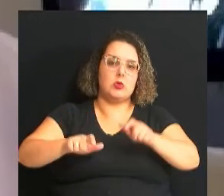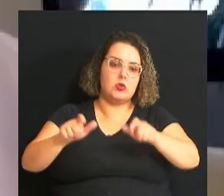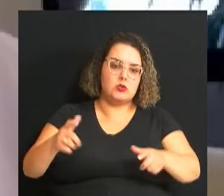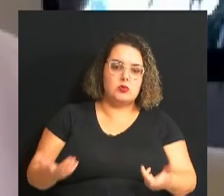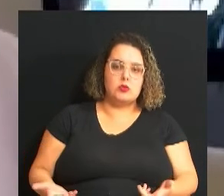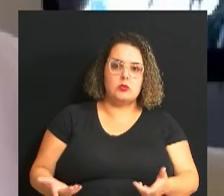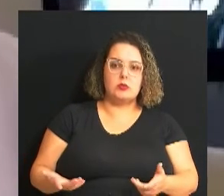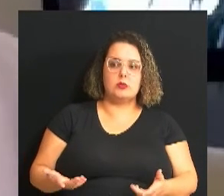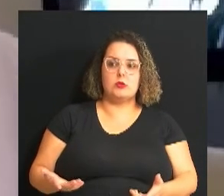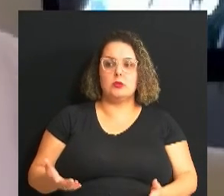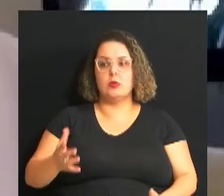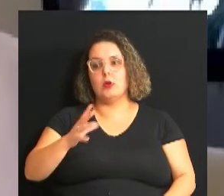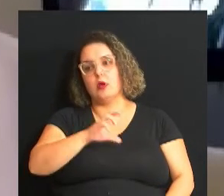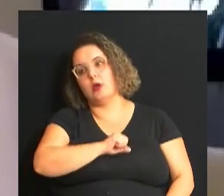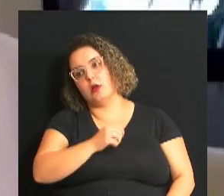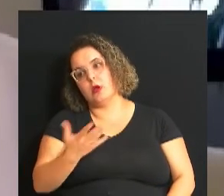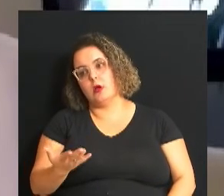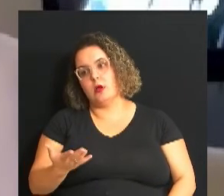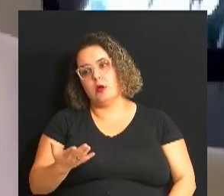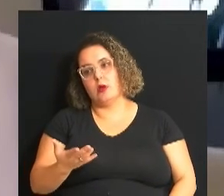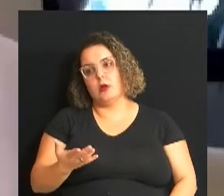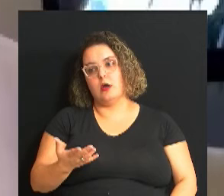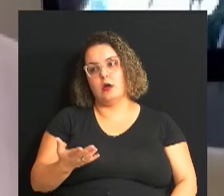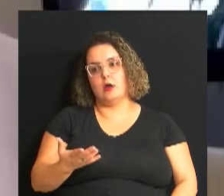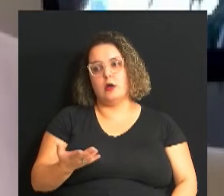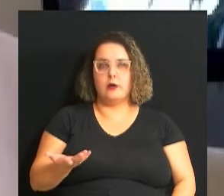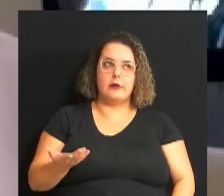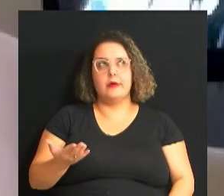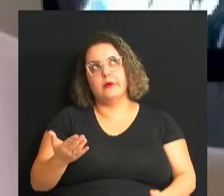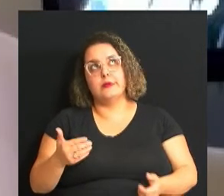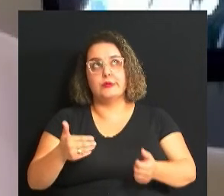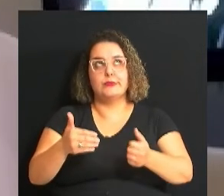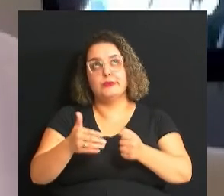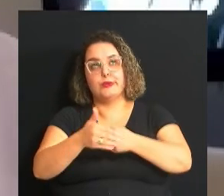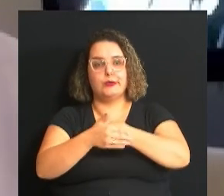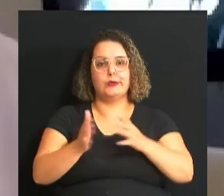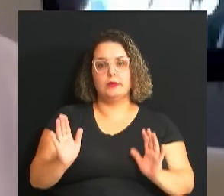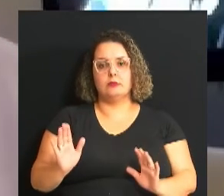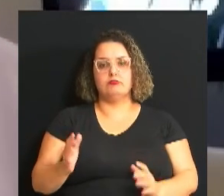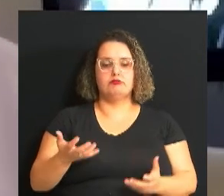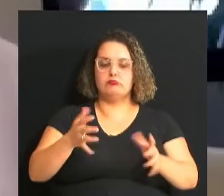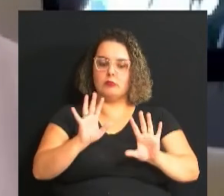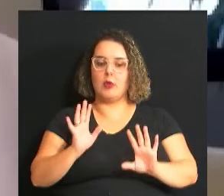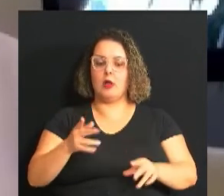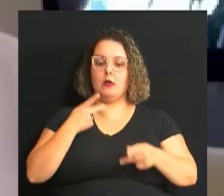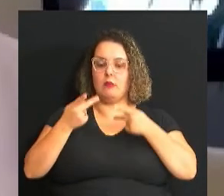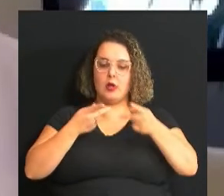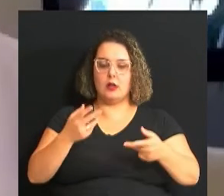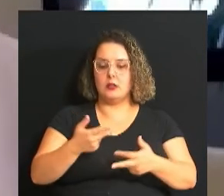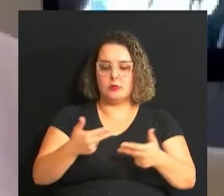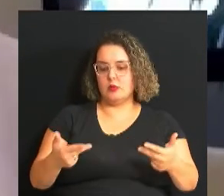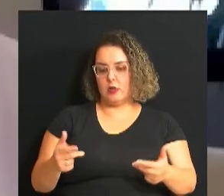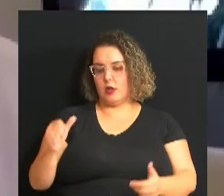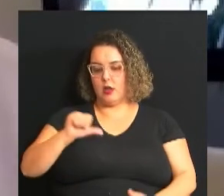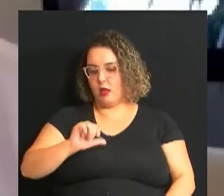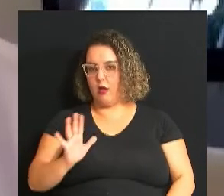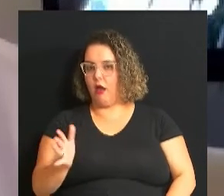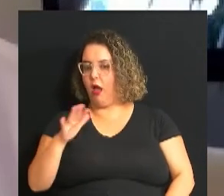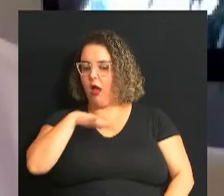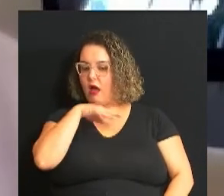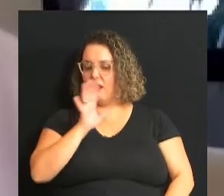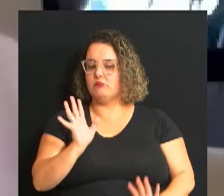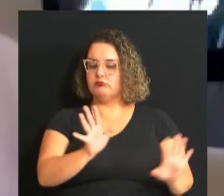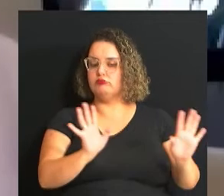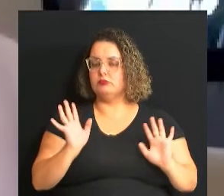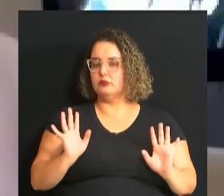gostam de pegar a sujeira e colocar embaixo do tapete, né? A pessoa não quer falar daquilo que é ruim, não quer falar daquilo que é